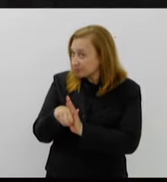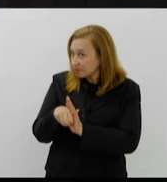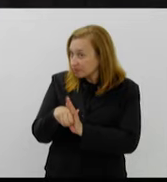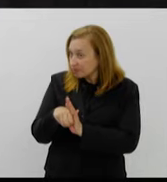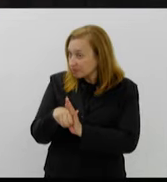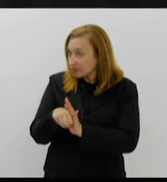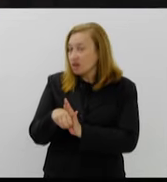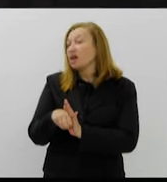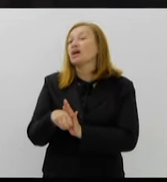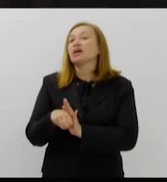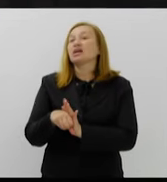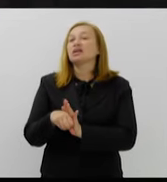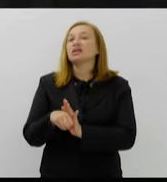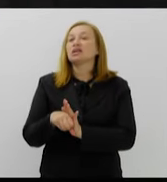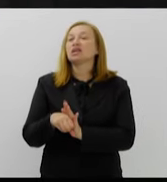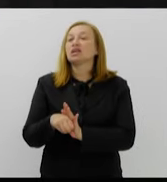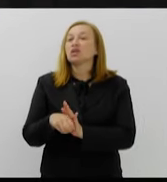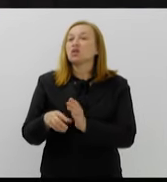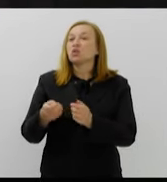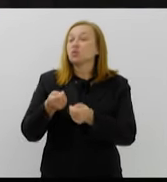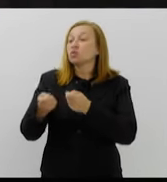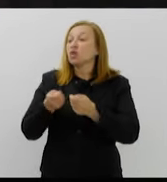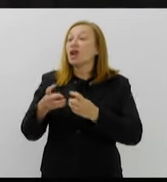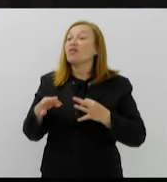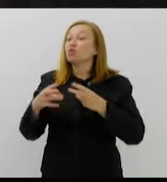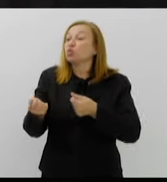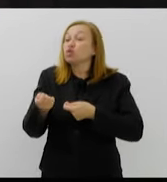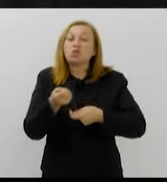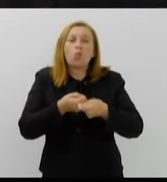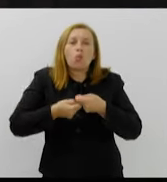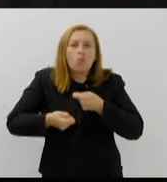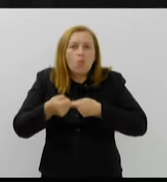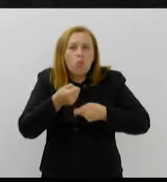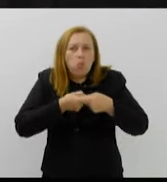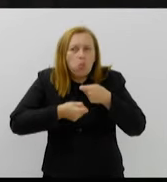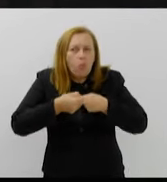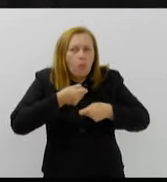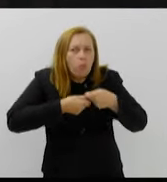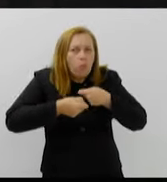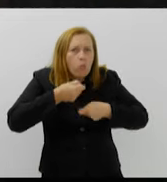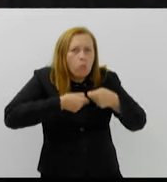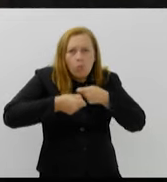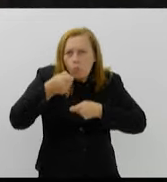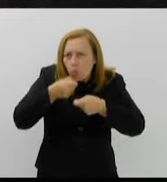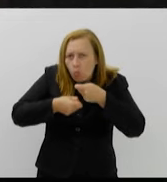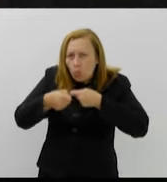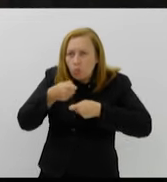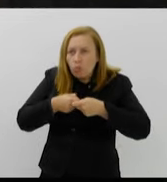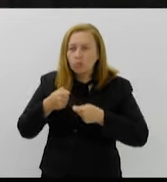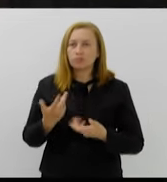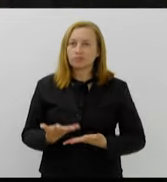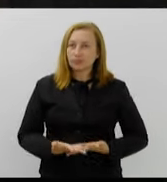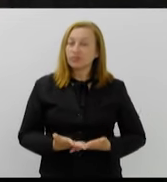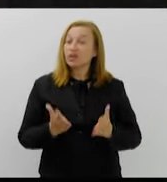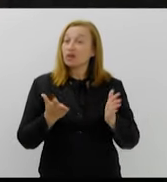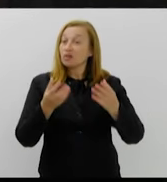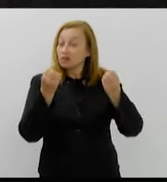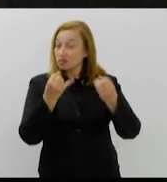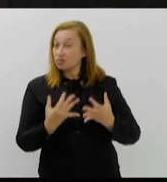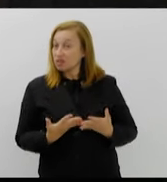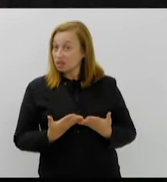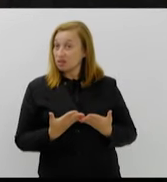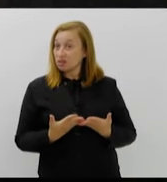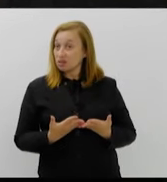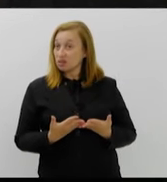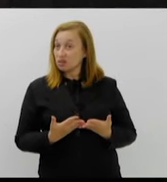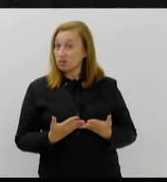do ceg dominava tudo e negociava como bem entendesse e aqui tá explícito